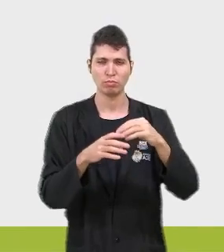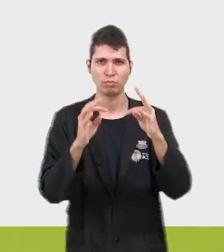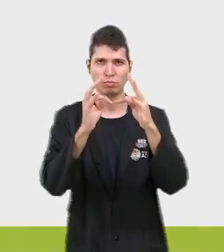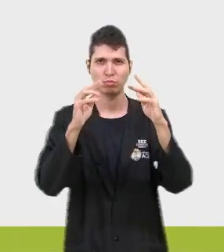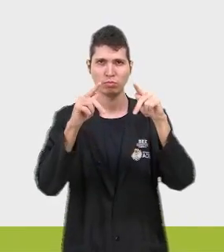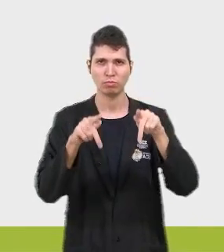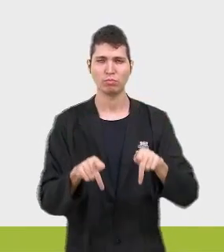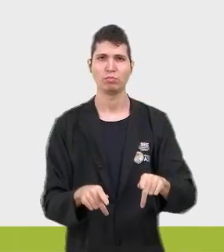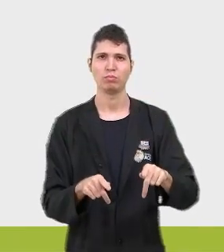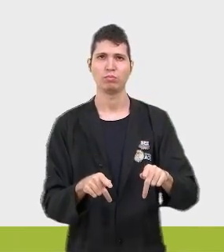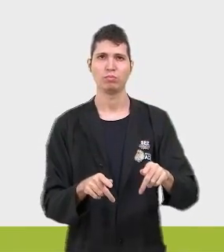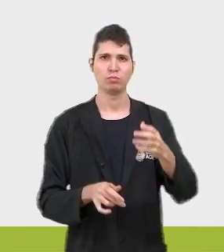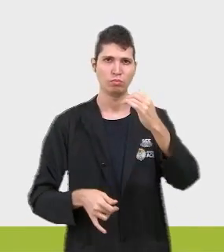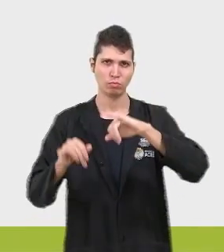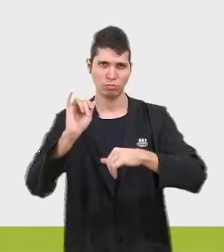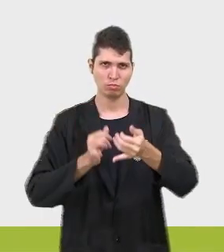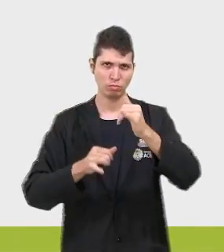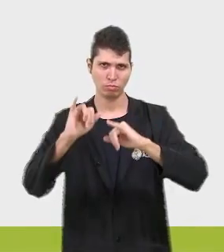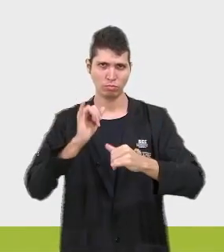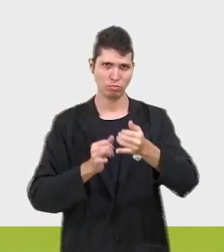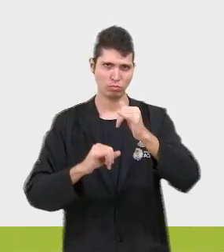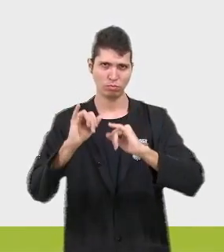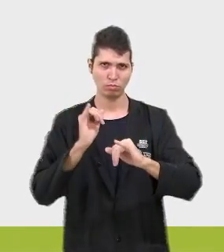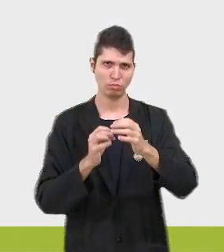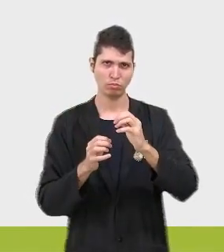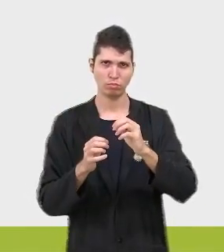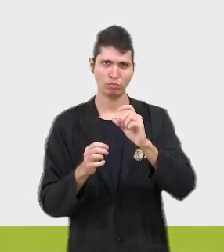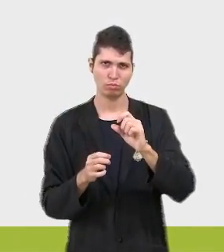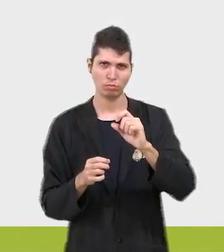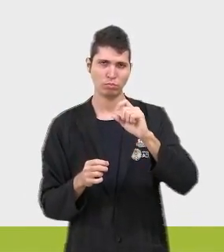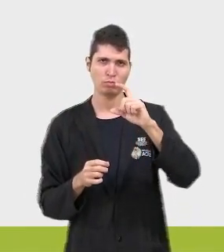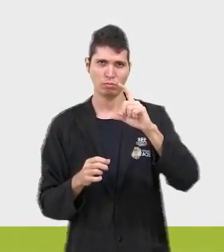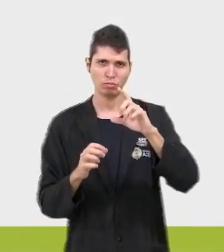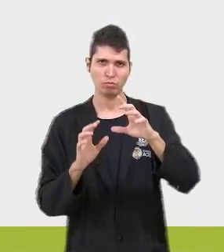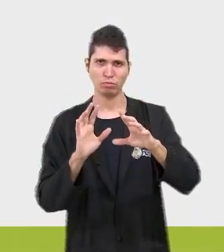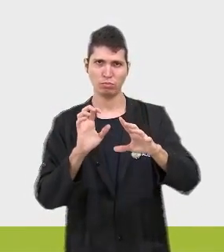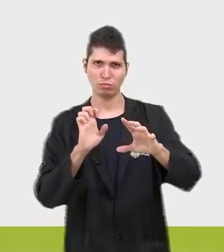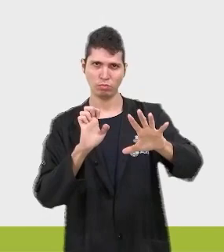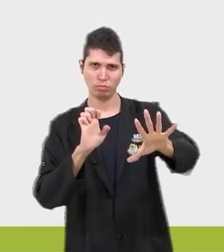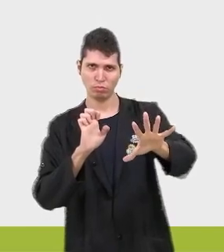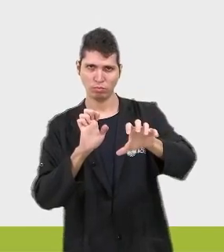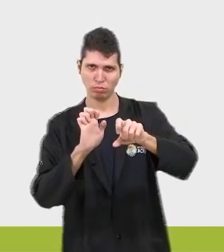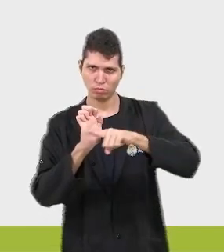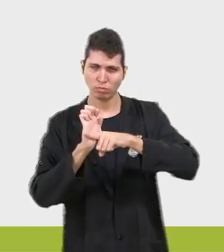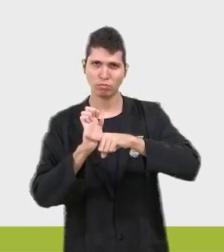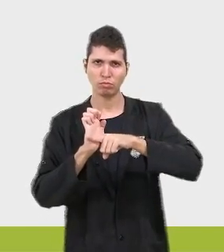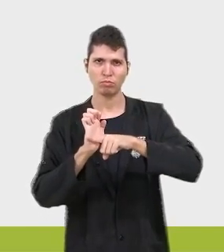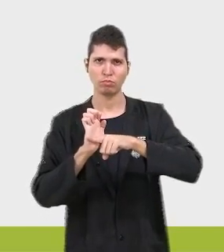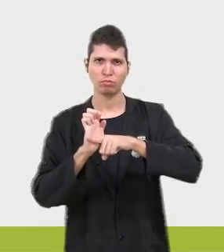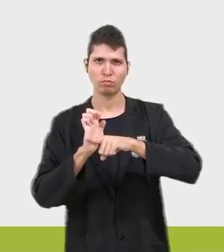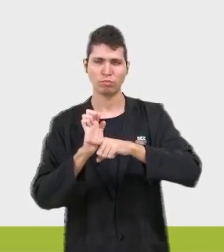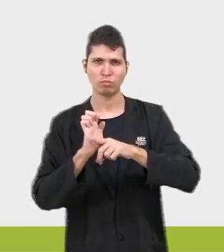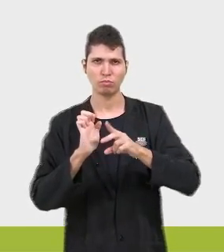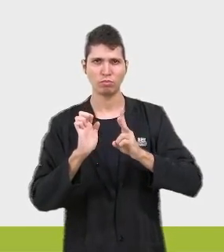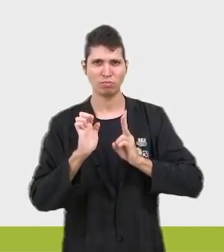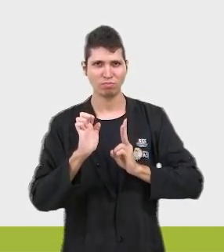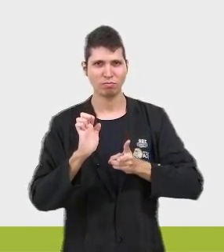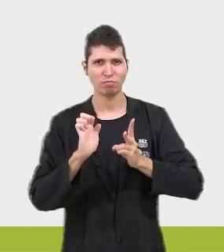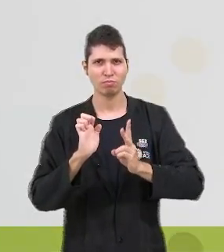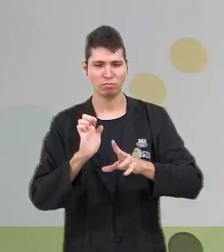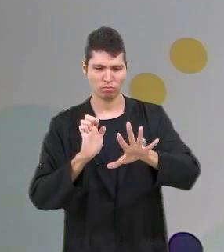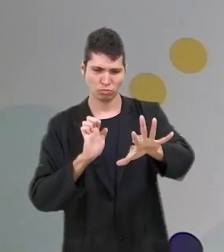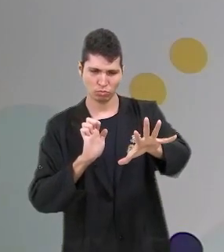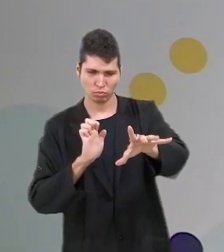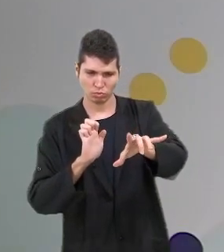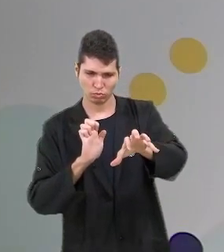o elemento que vai ser de maior eletronegatividade, ou seja, aquele que sempre vai conseguir atrair para